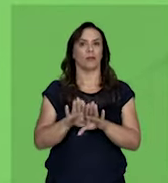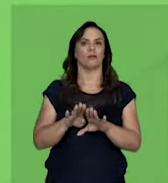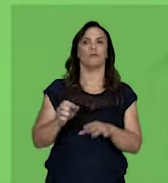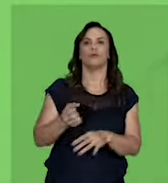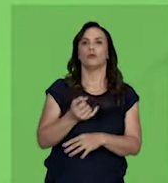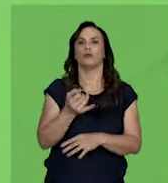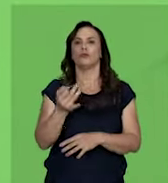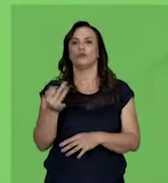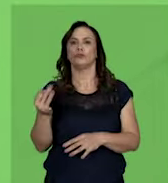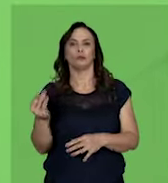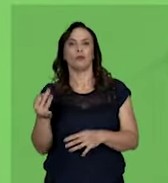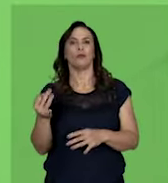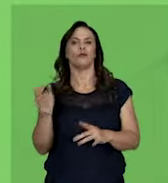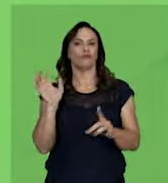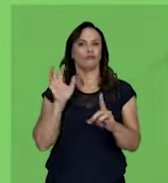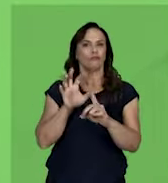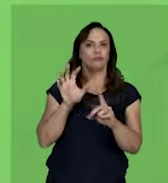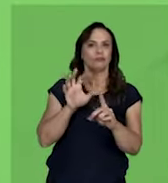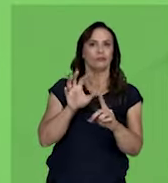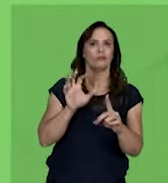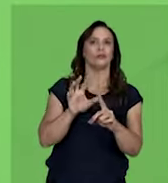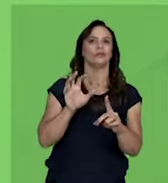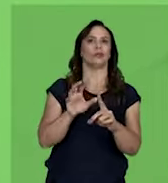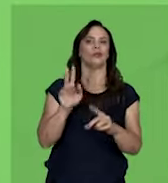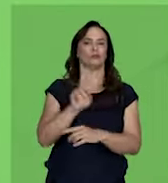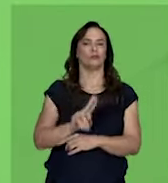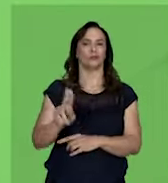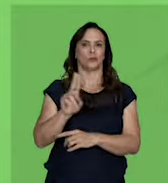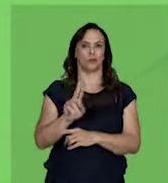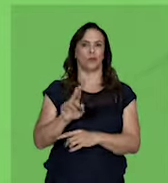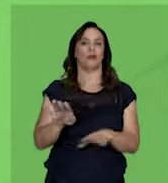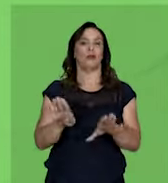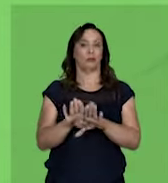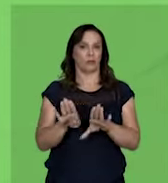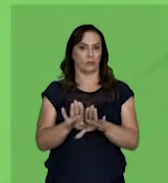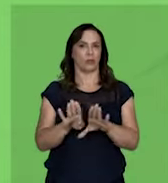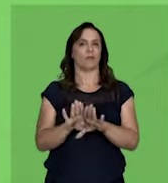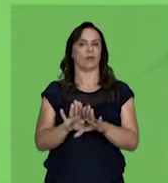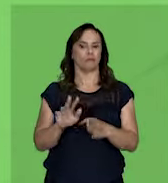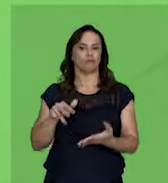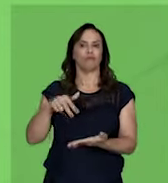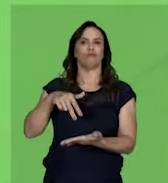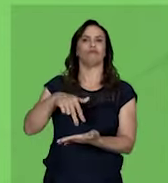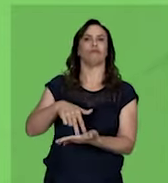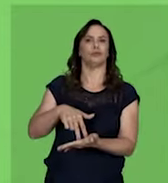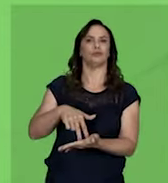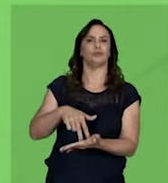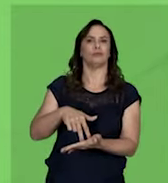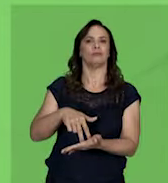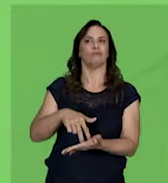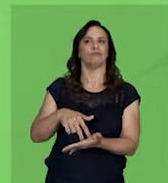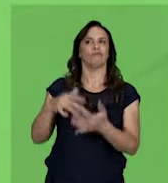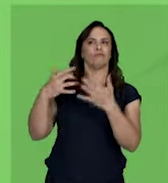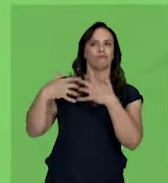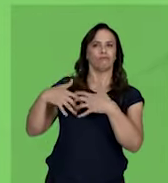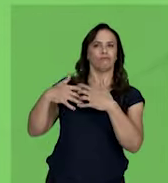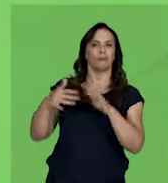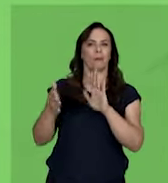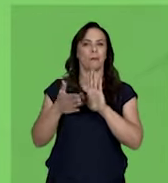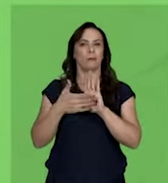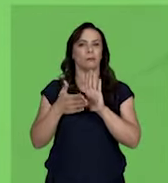eles, posicionando-se criticamente e propondo soluções individuais e